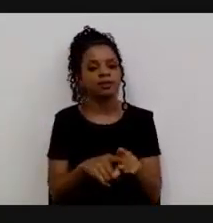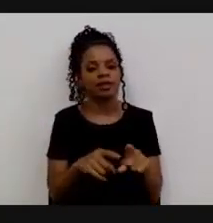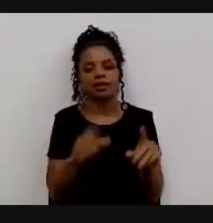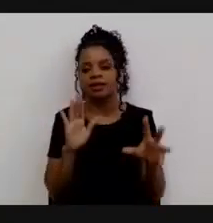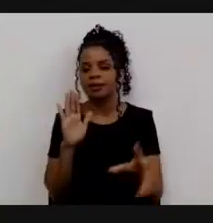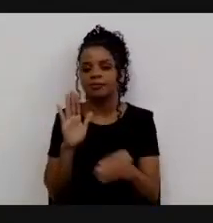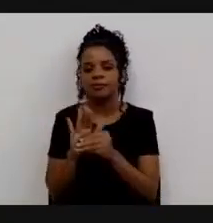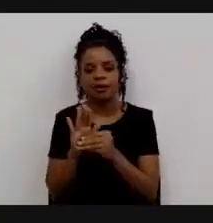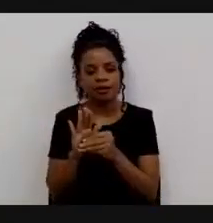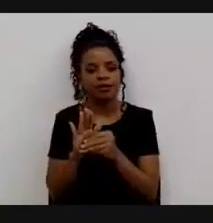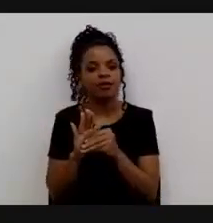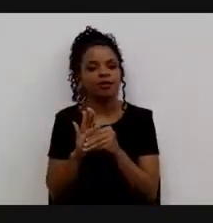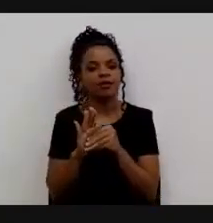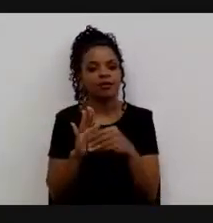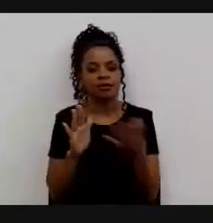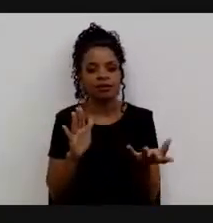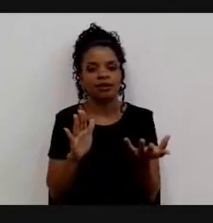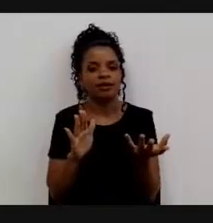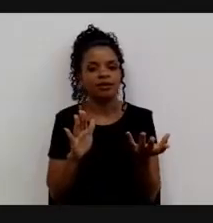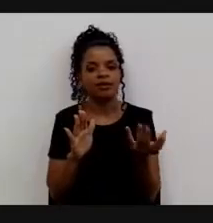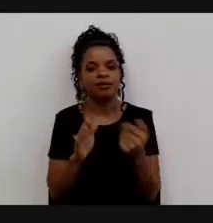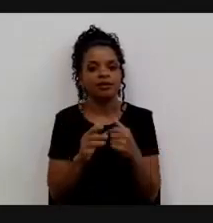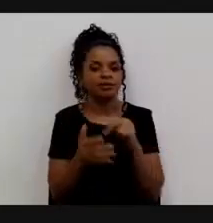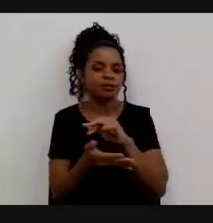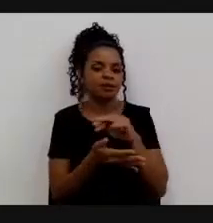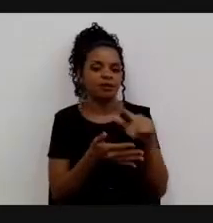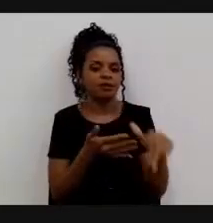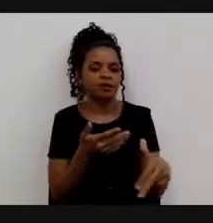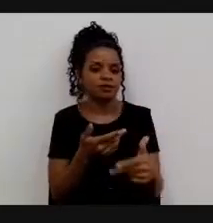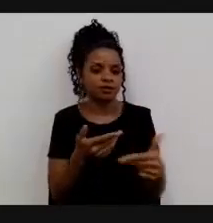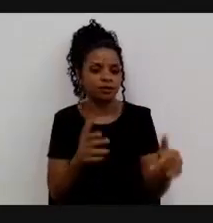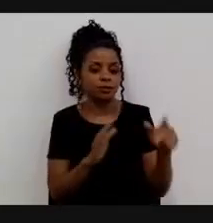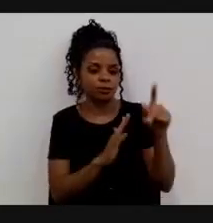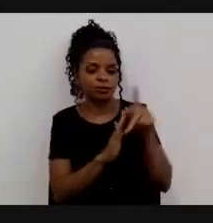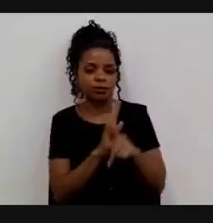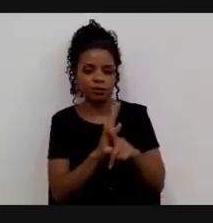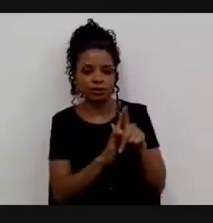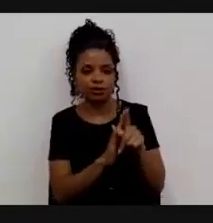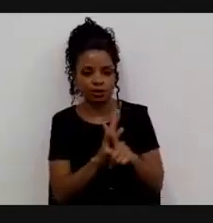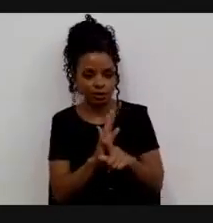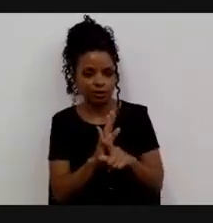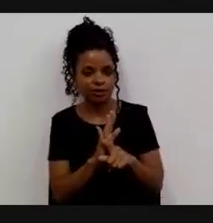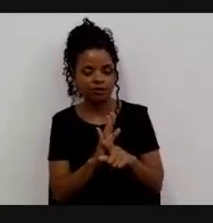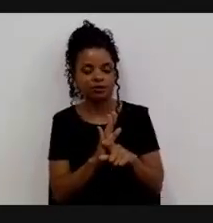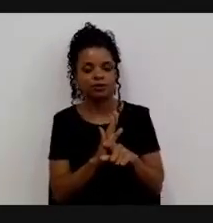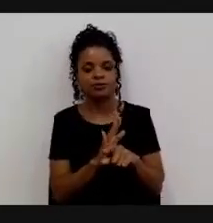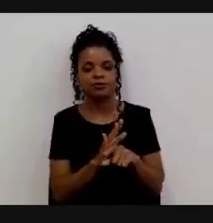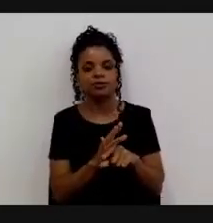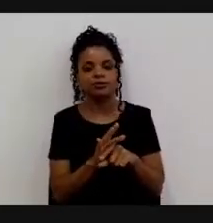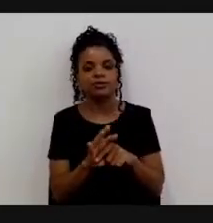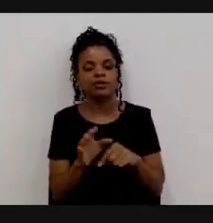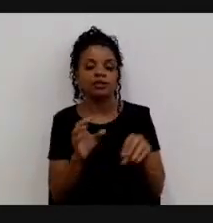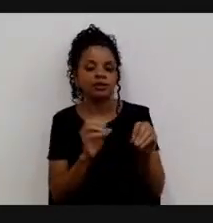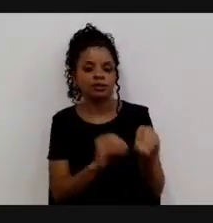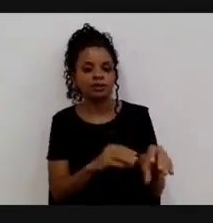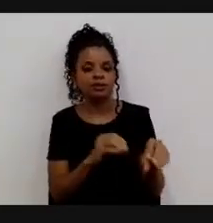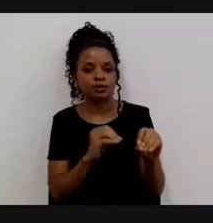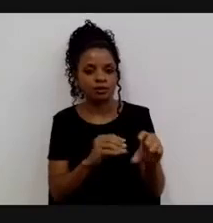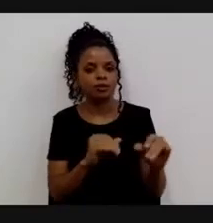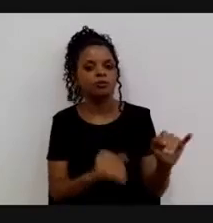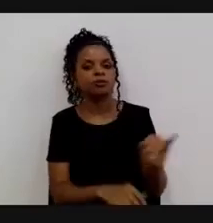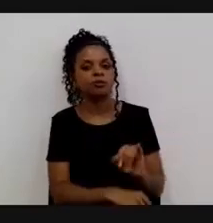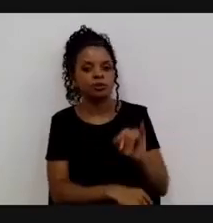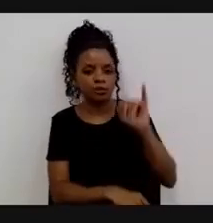emendas positivas e sala de situações, o projeto, né, que trabalha uma dimensão educacional